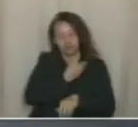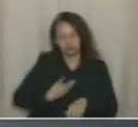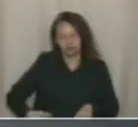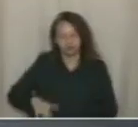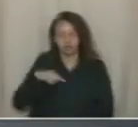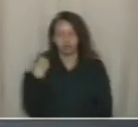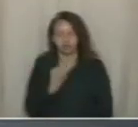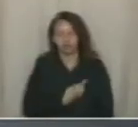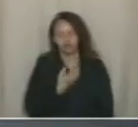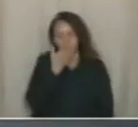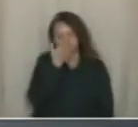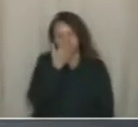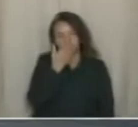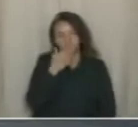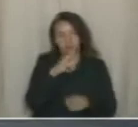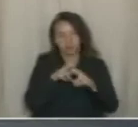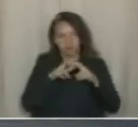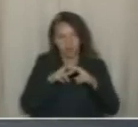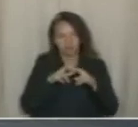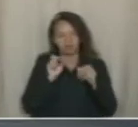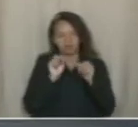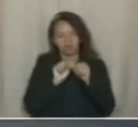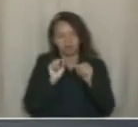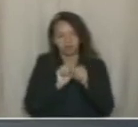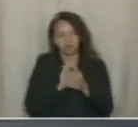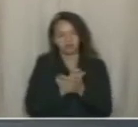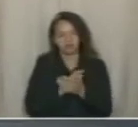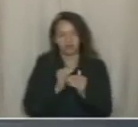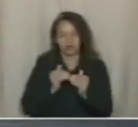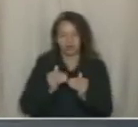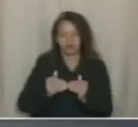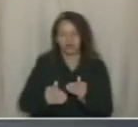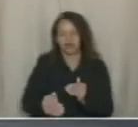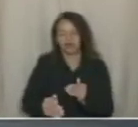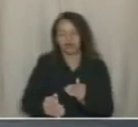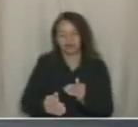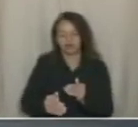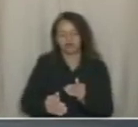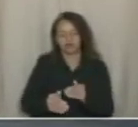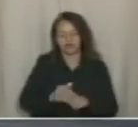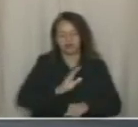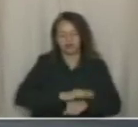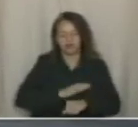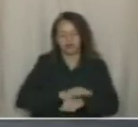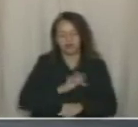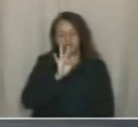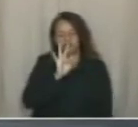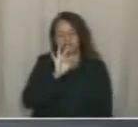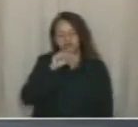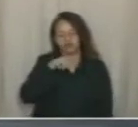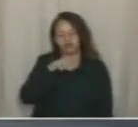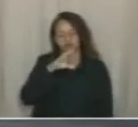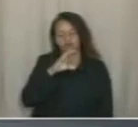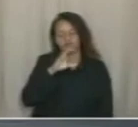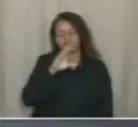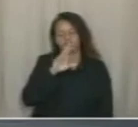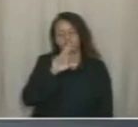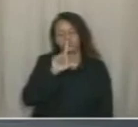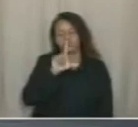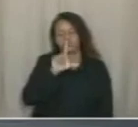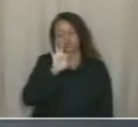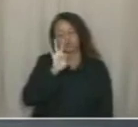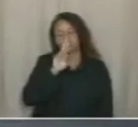Nós requeremos que fosse adiado o prazo do Fucultura por conta da